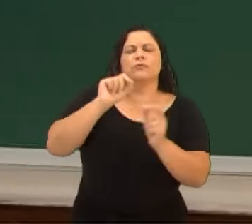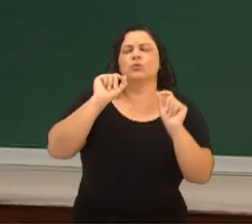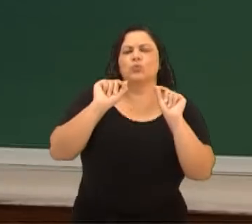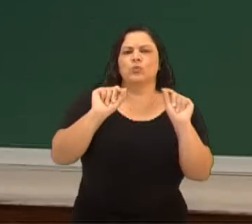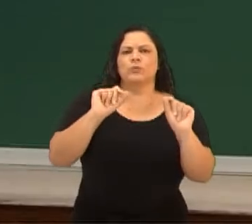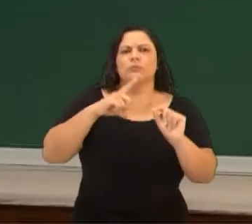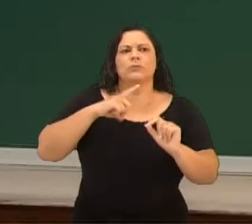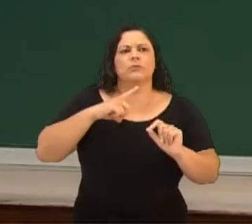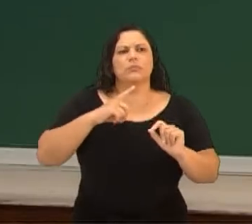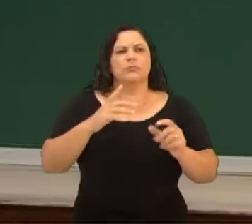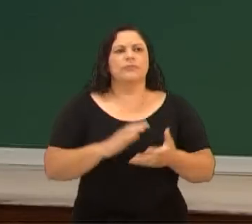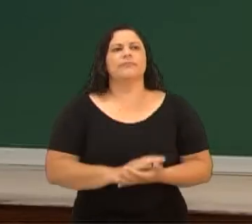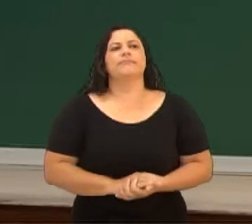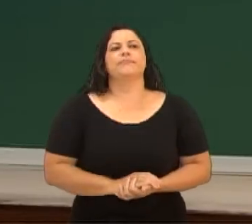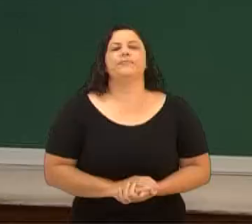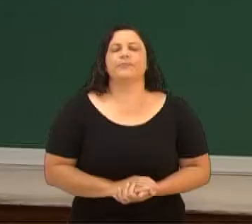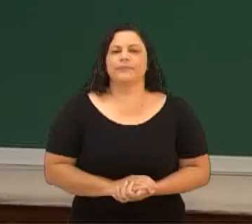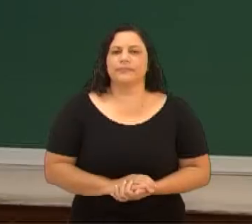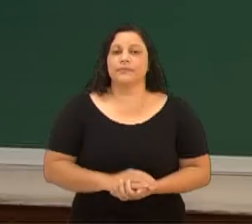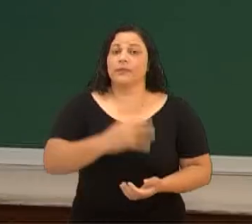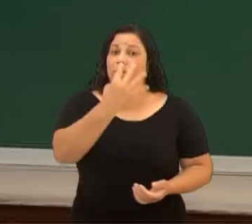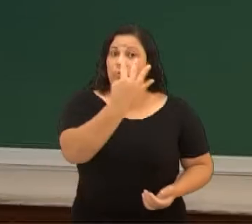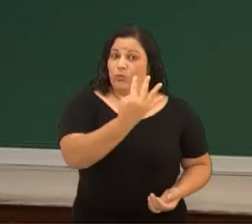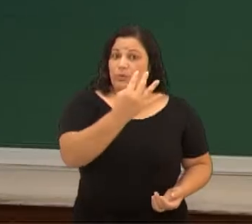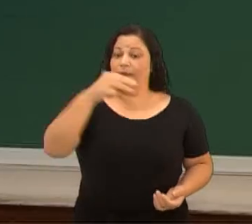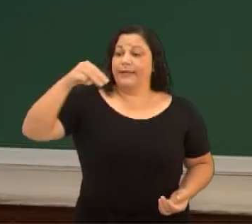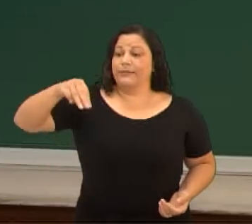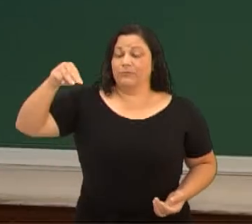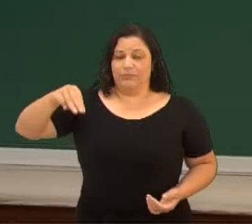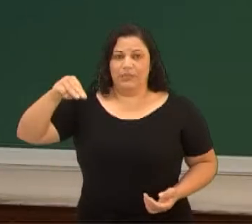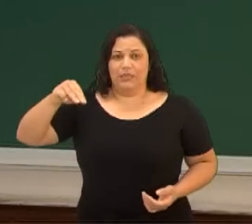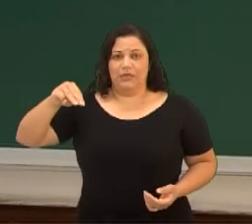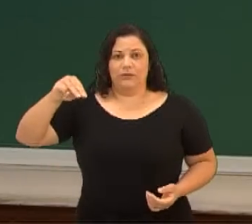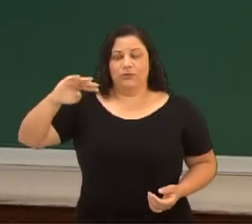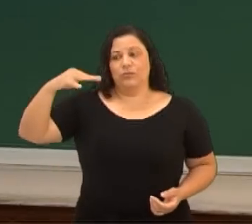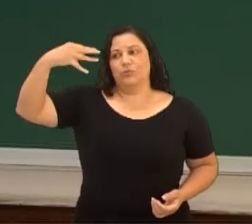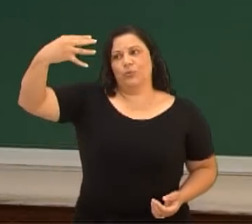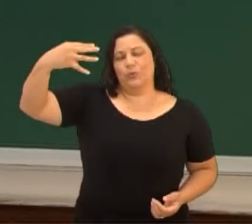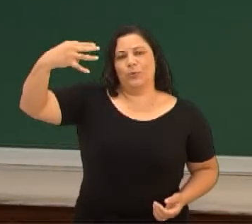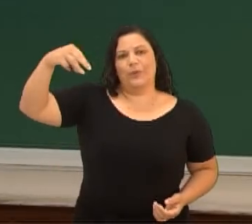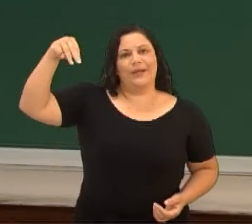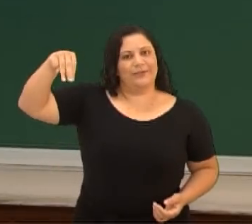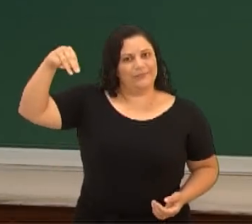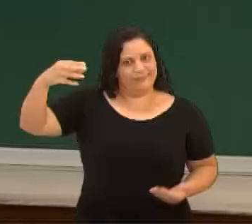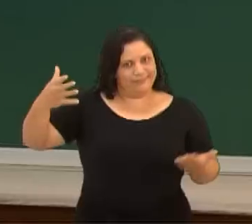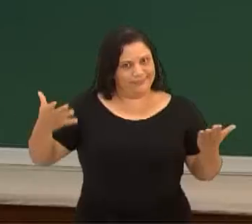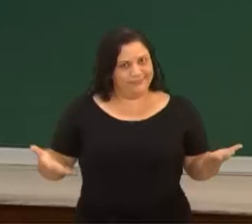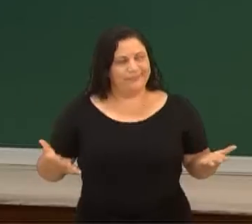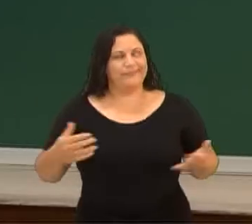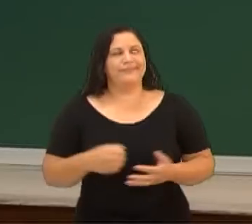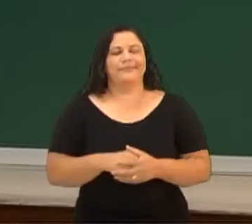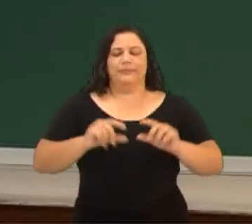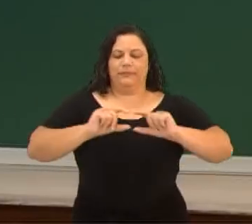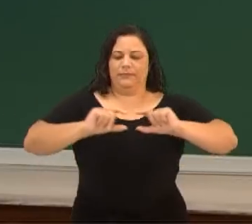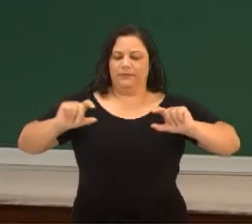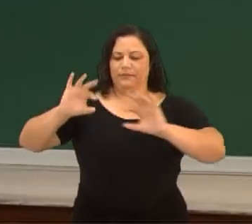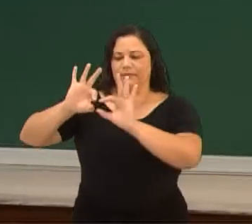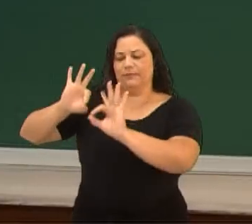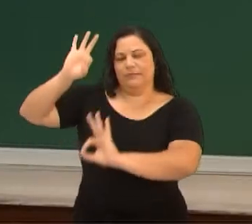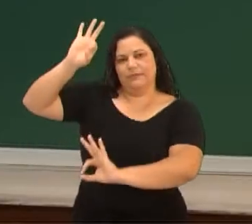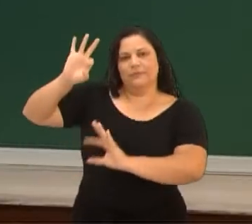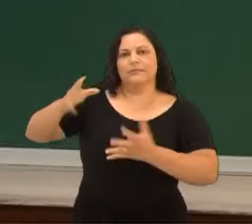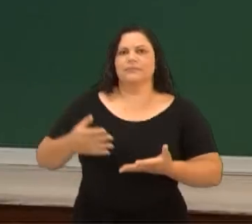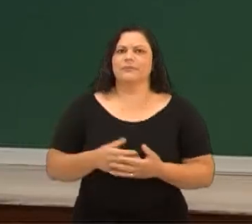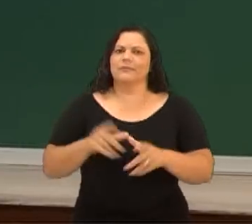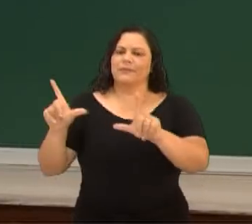Olhem aqui, ó. A cozinha mede 4 metros por 4 metros. Profilados iguais é